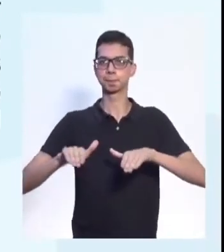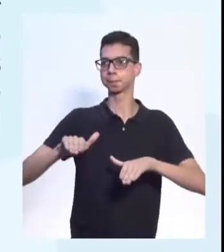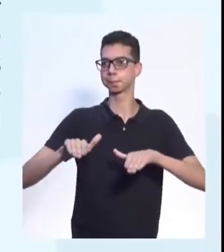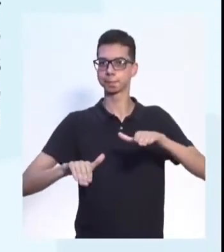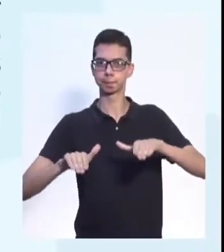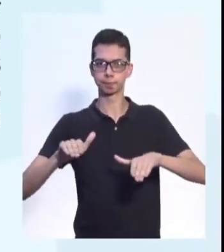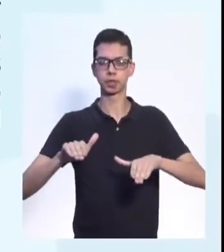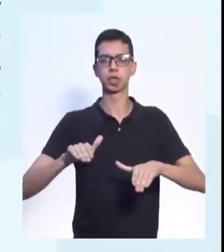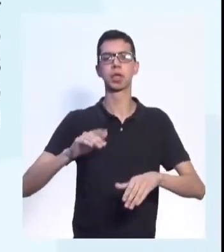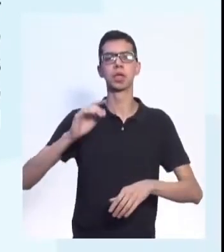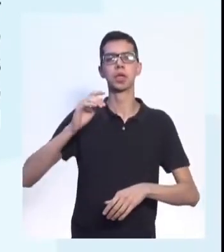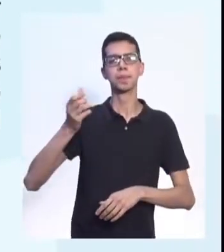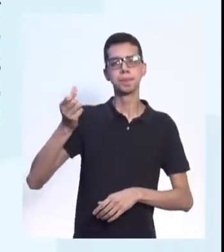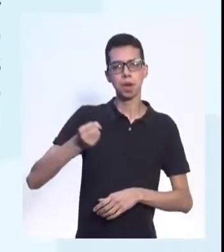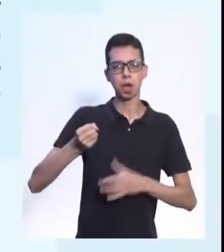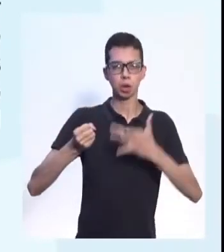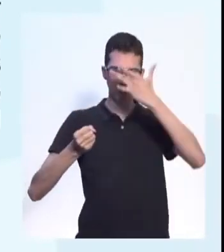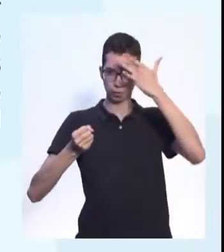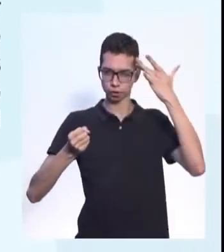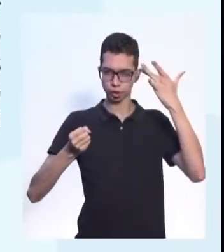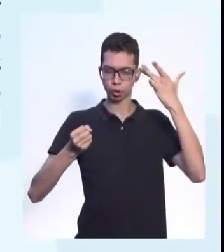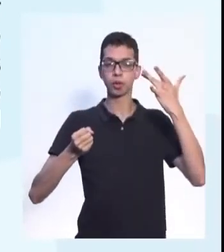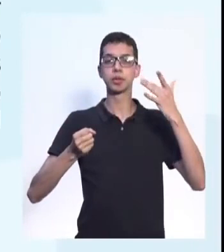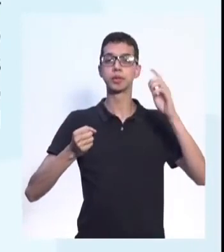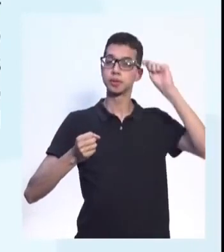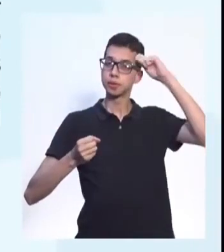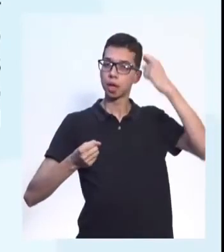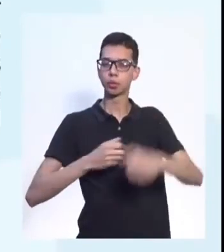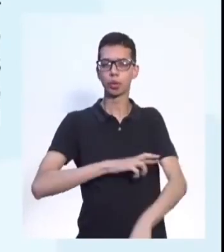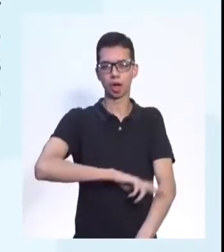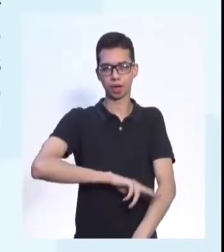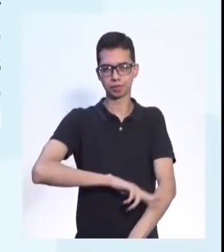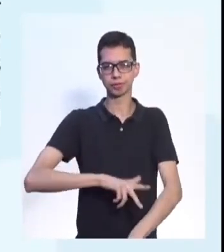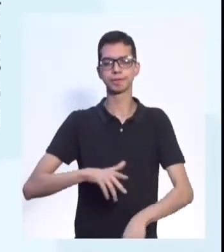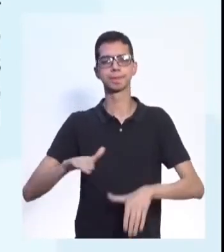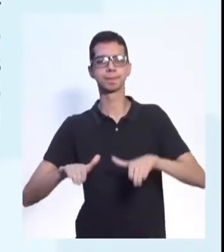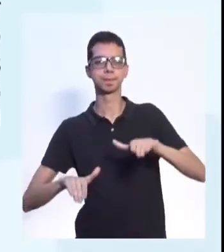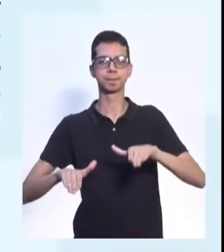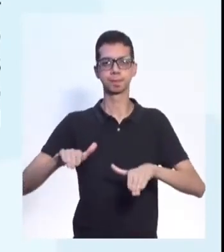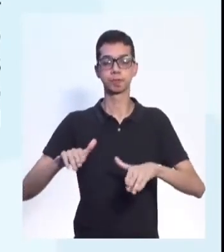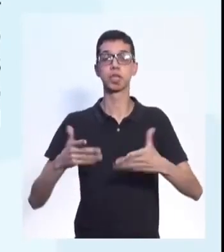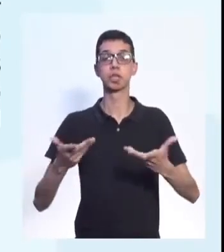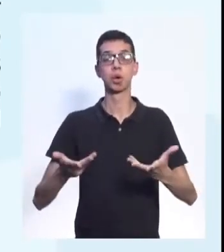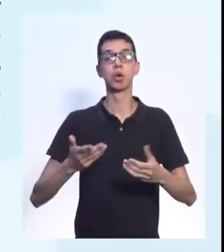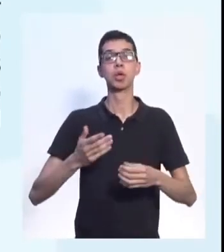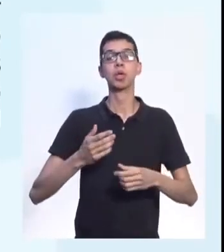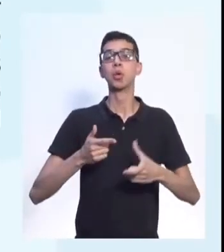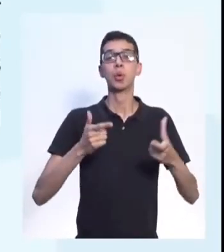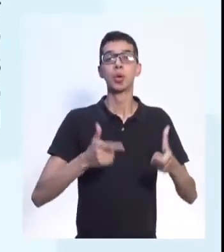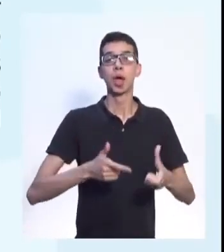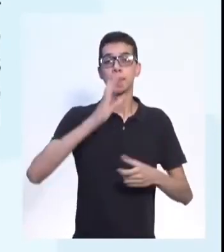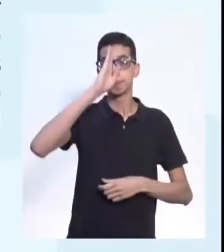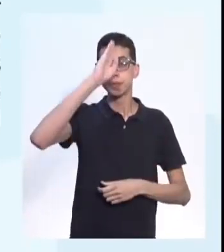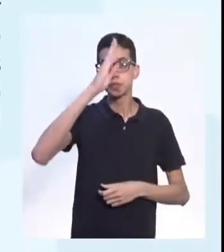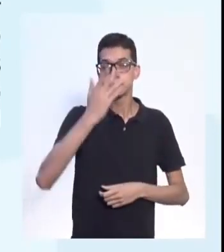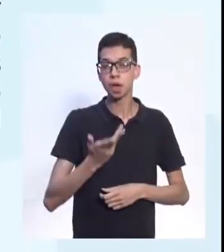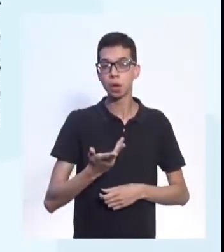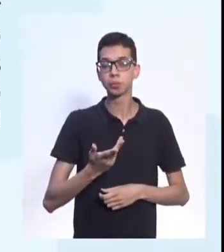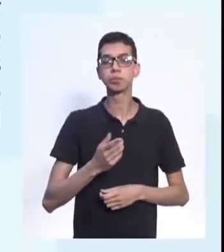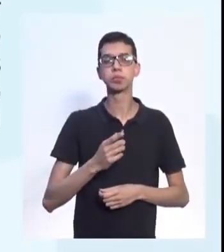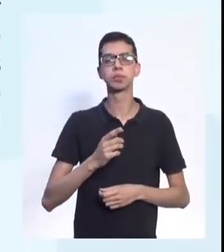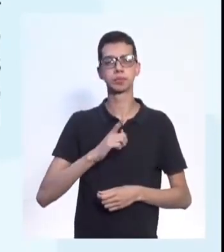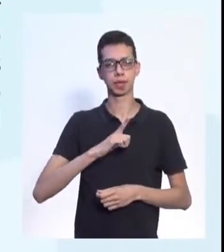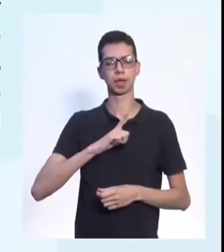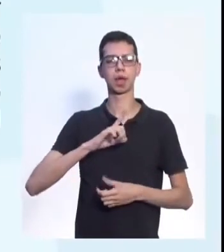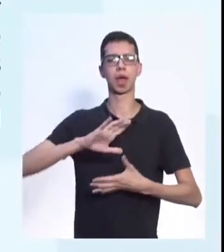tá? Ali no século XIX, e vão ter alguns palcos principais, como nos países americanos, que a gente tem ali um movimento muito grande com Martin